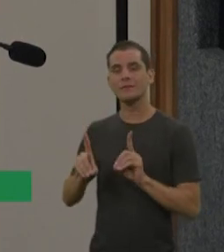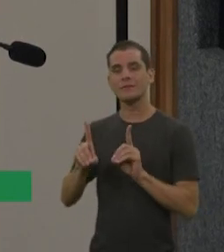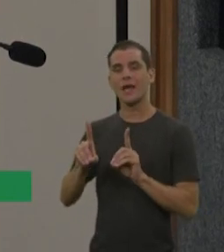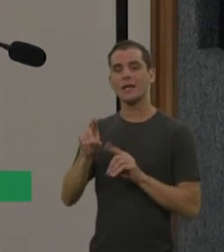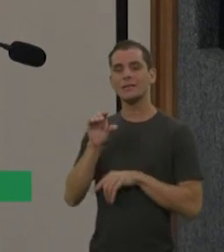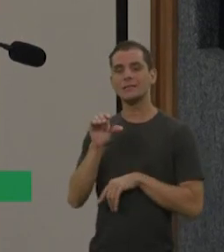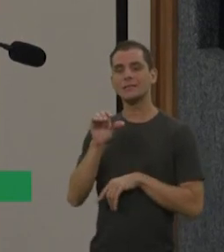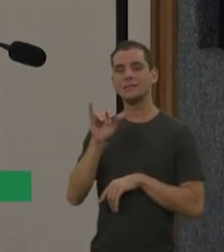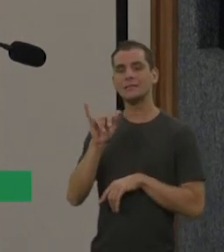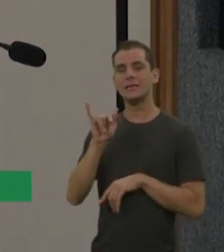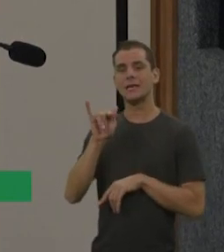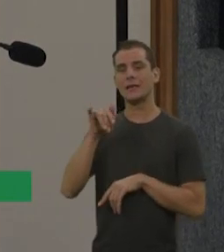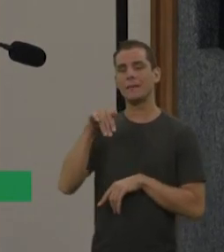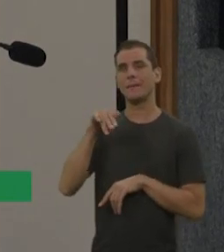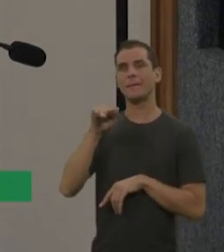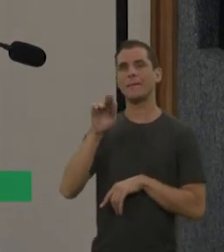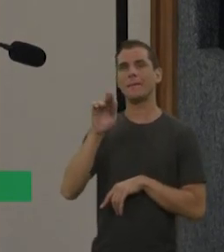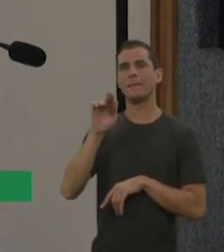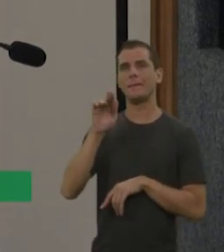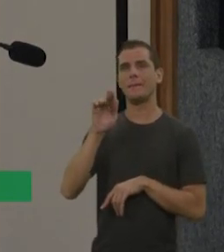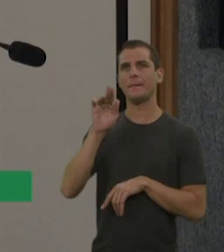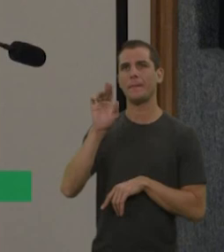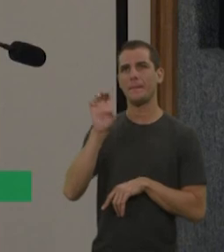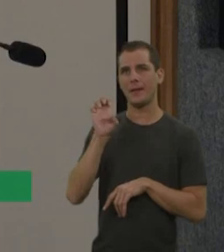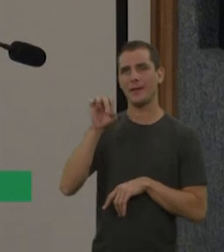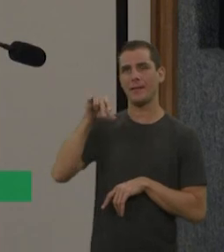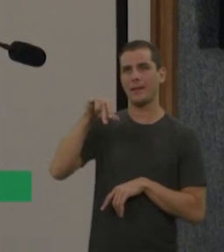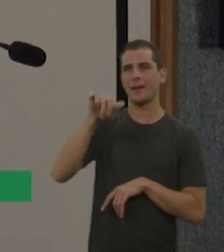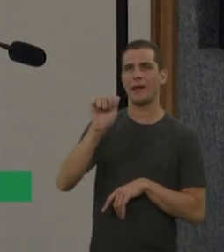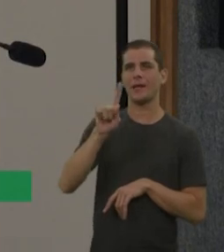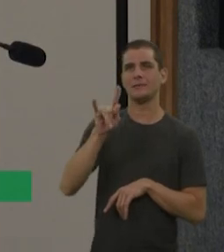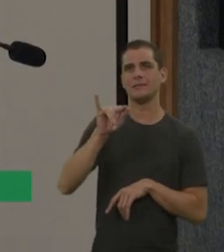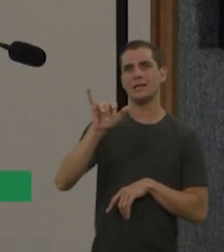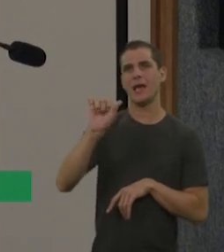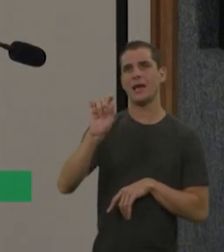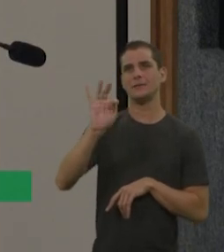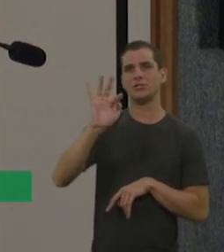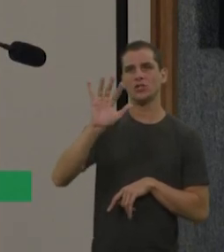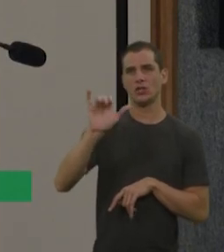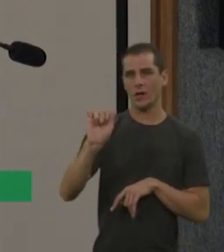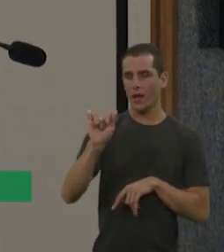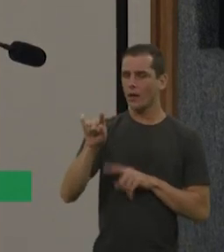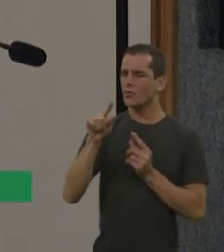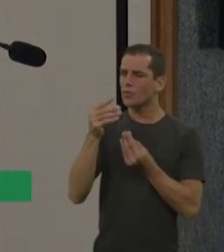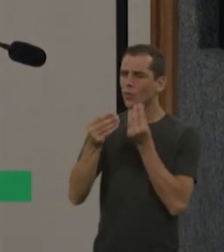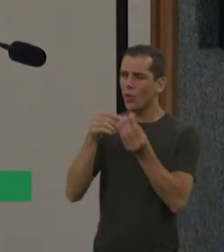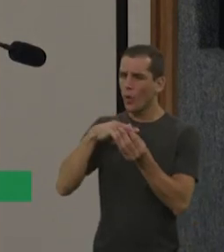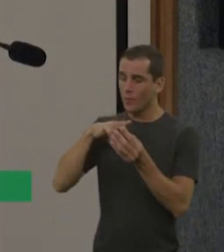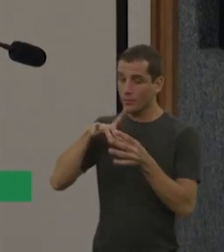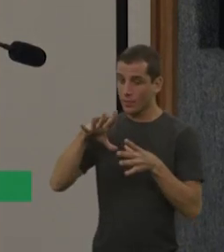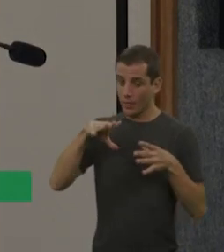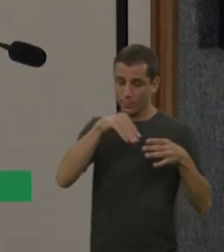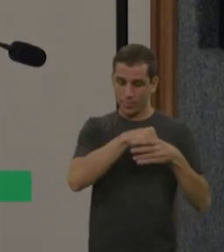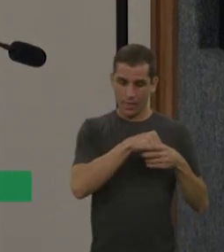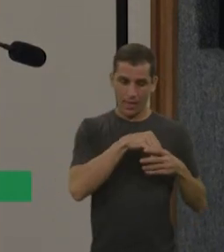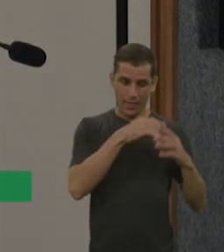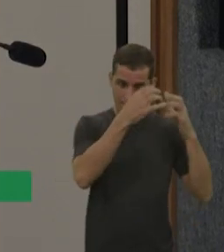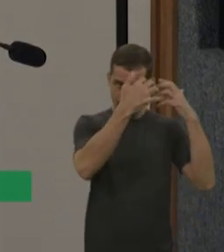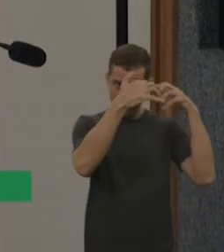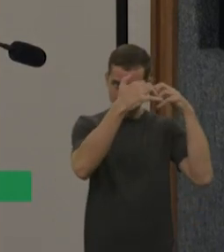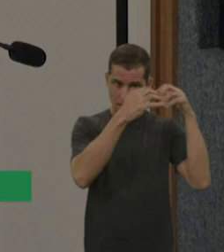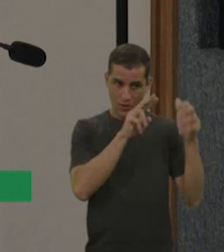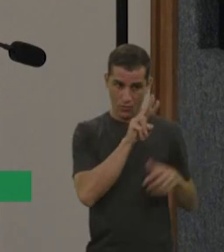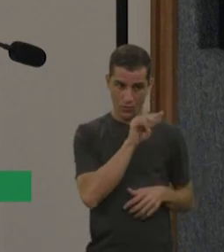então, três fenótipos clínicos de apresentação da doença. Então, uma forma neurovisceral, que é essa tipo A, uma